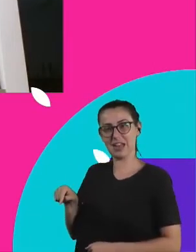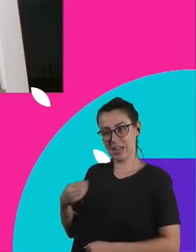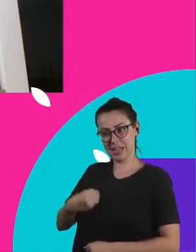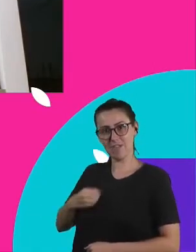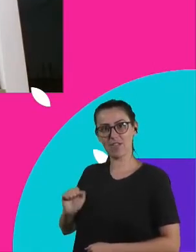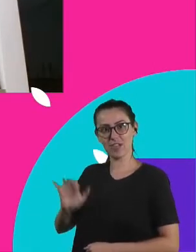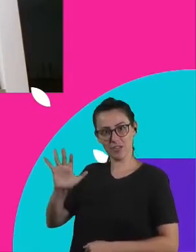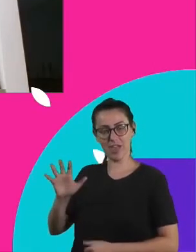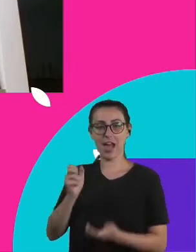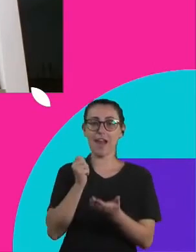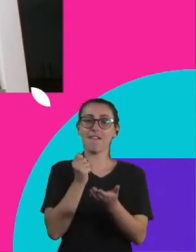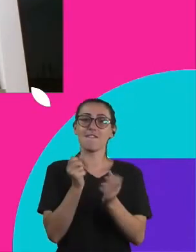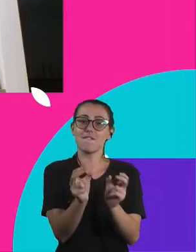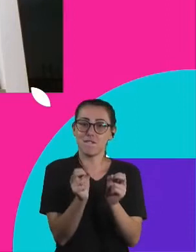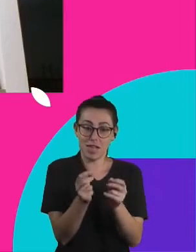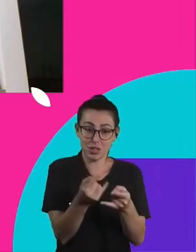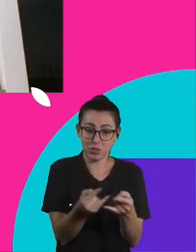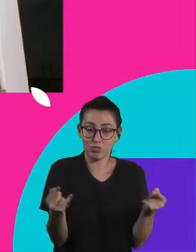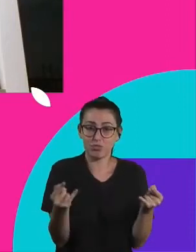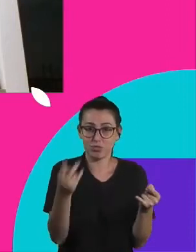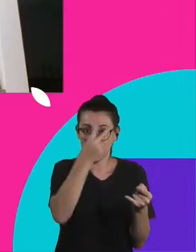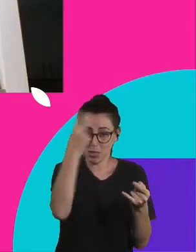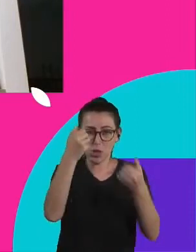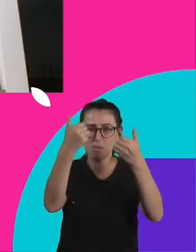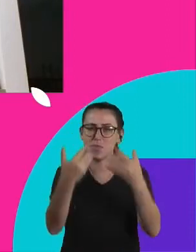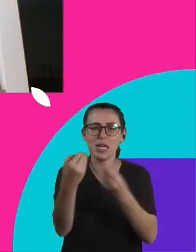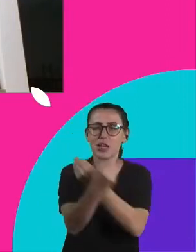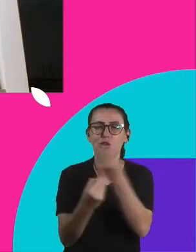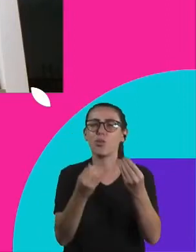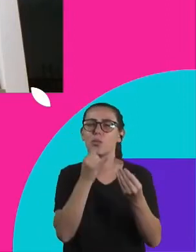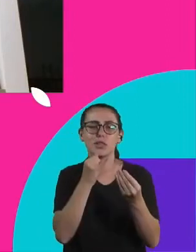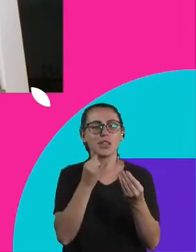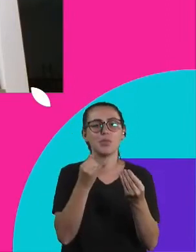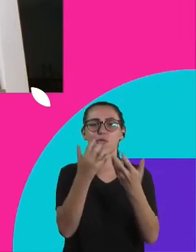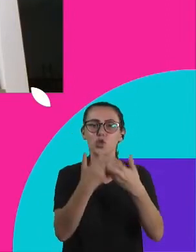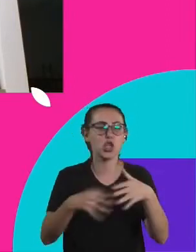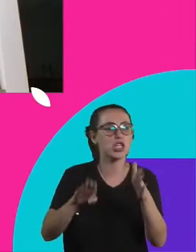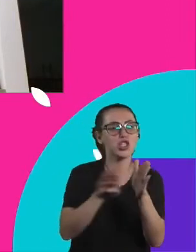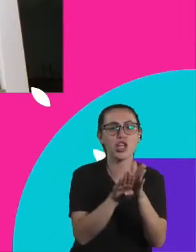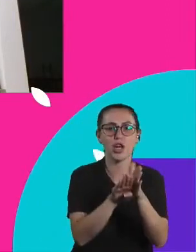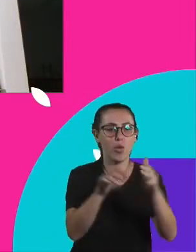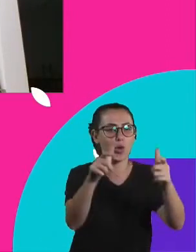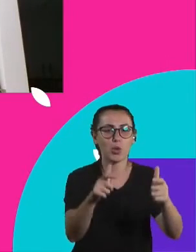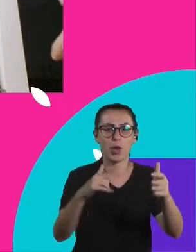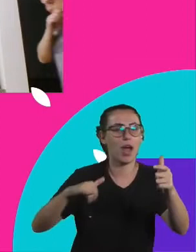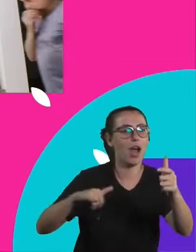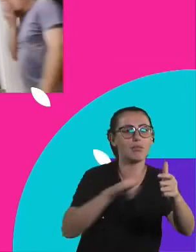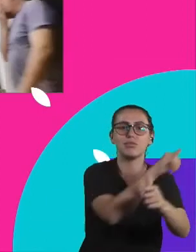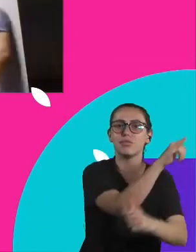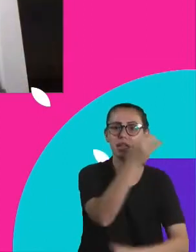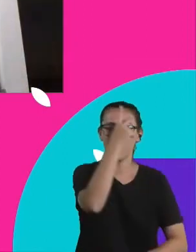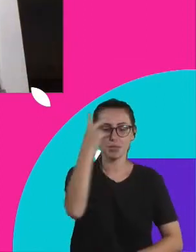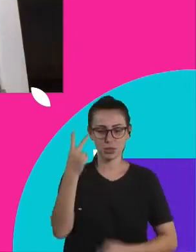falam o que é a tal do check-in, que não é uma coisa que vai morder ninguém, então elas começam a perceber que elas